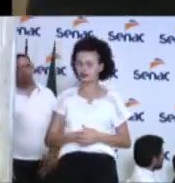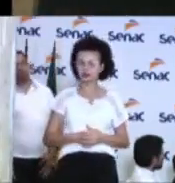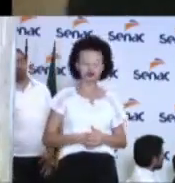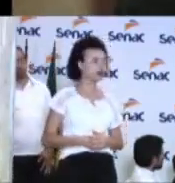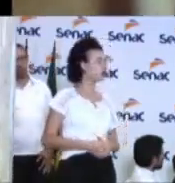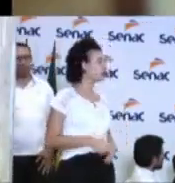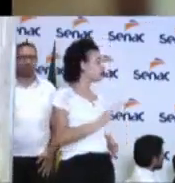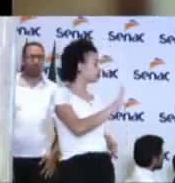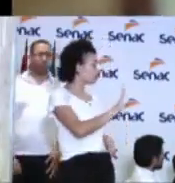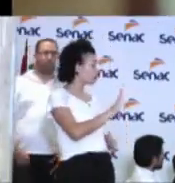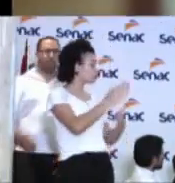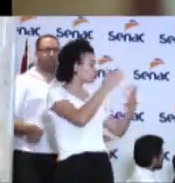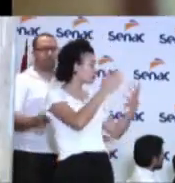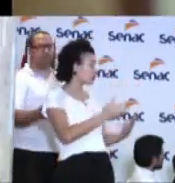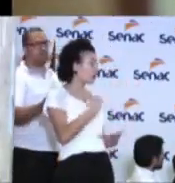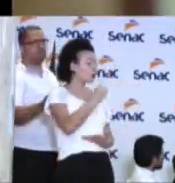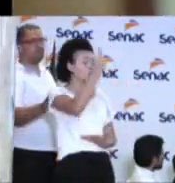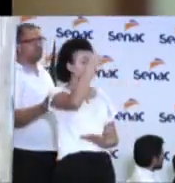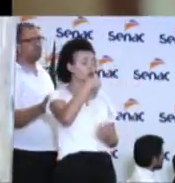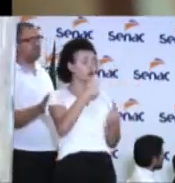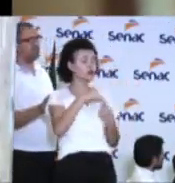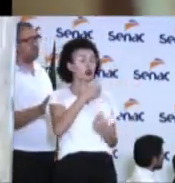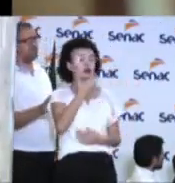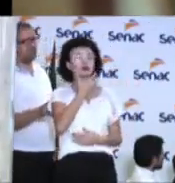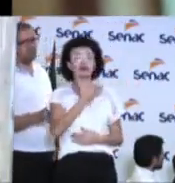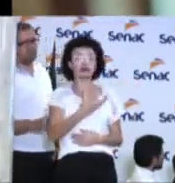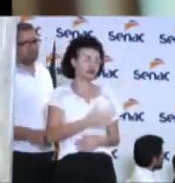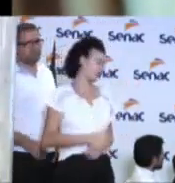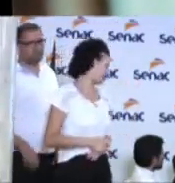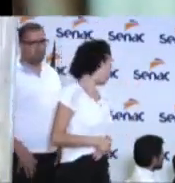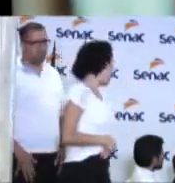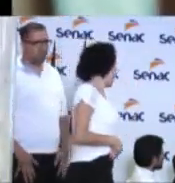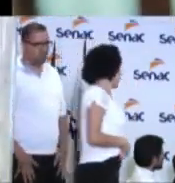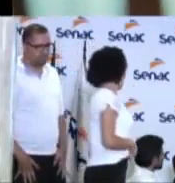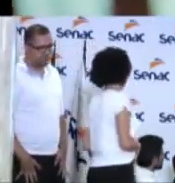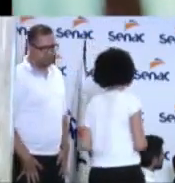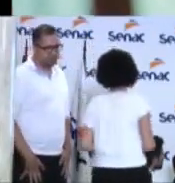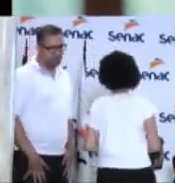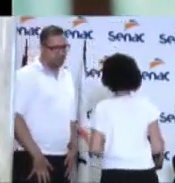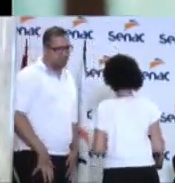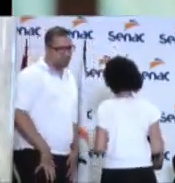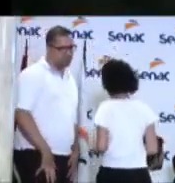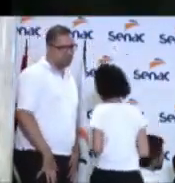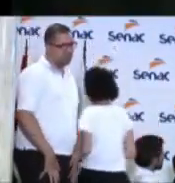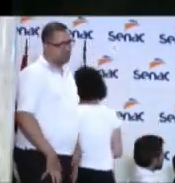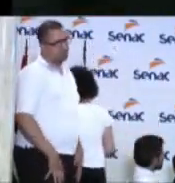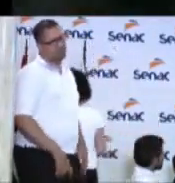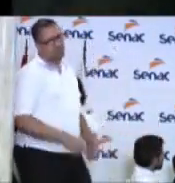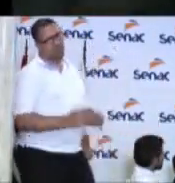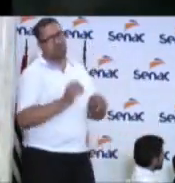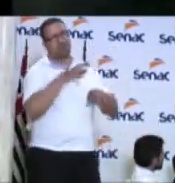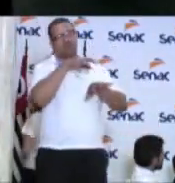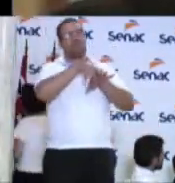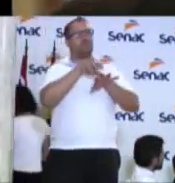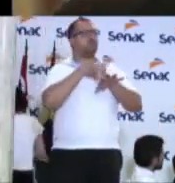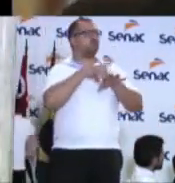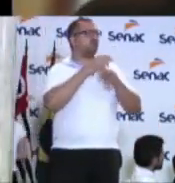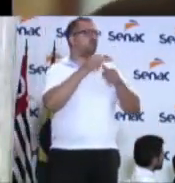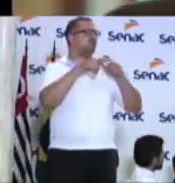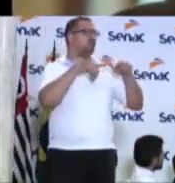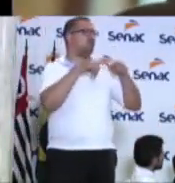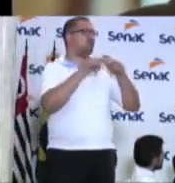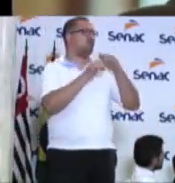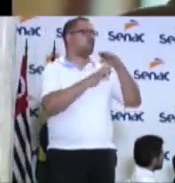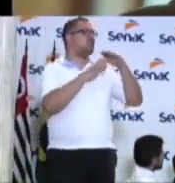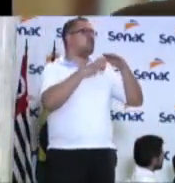Vou te explicar. Eu não desisto porque eu não aguento mais meu pai me cobrando. Eu preciso me estabilizar em qualquer emprego. Eu não sou que nem você que faz tudo